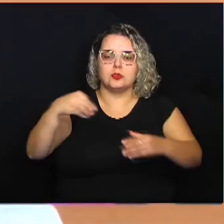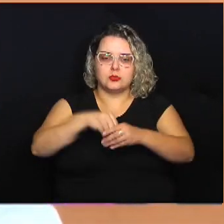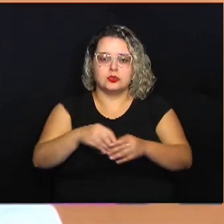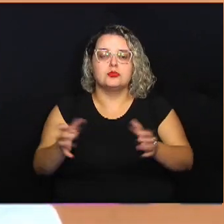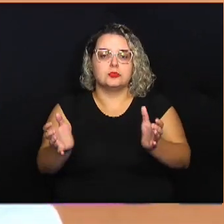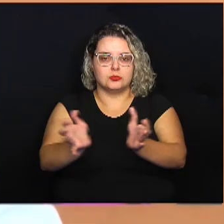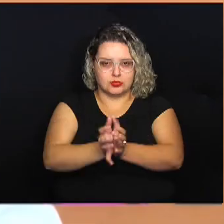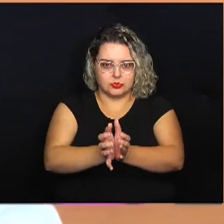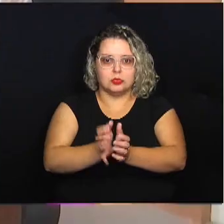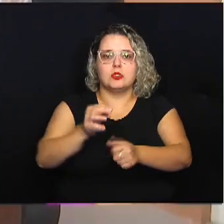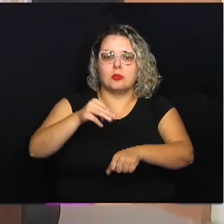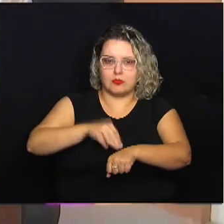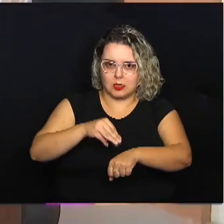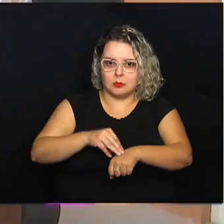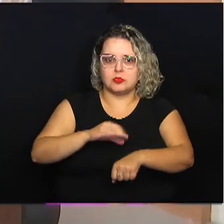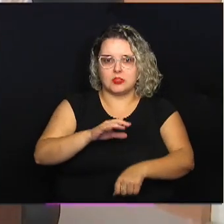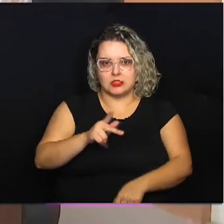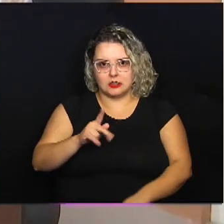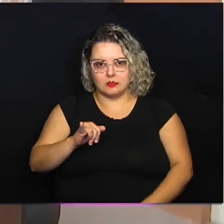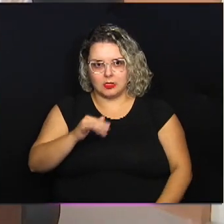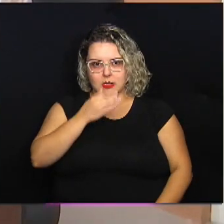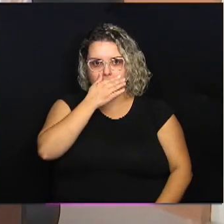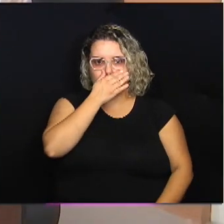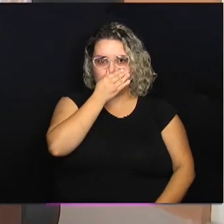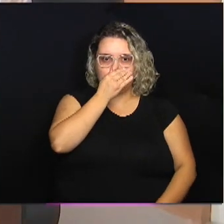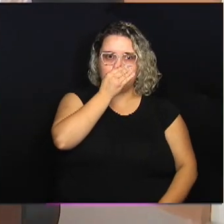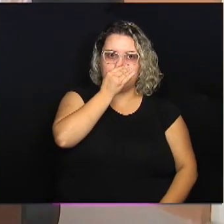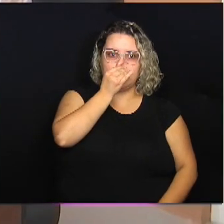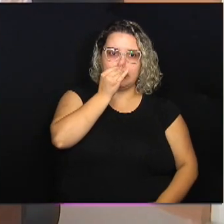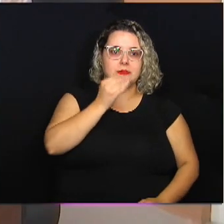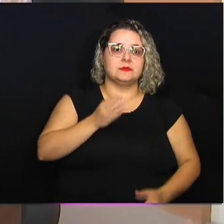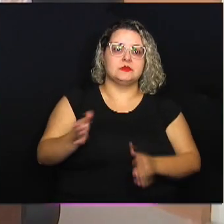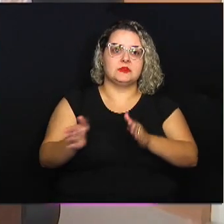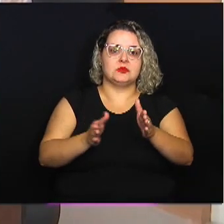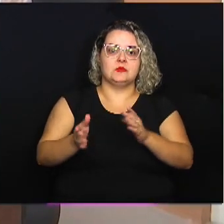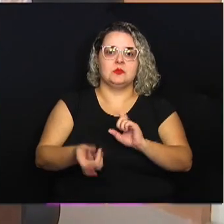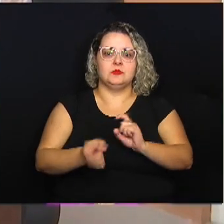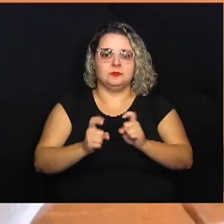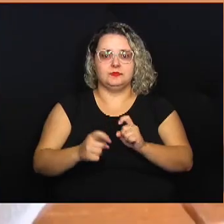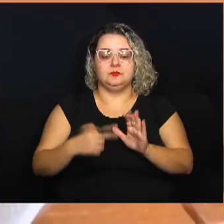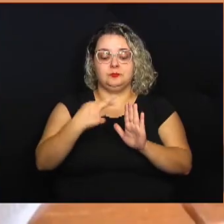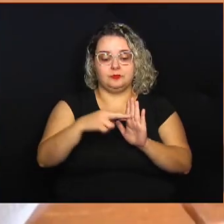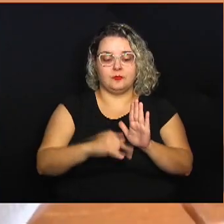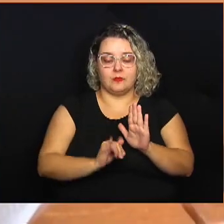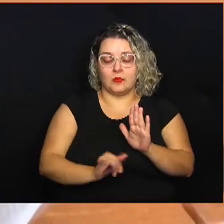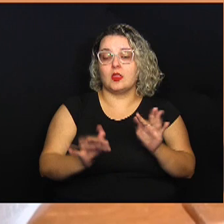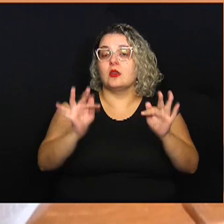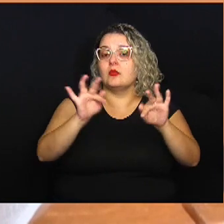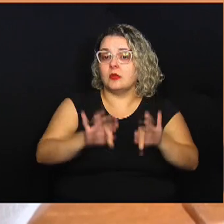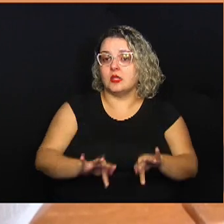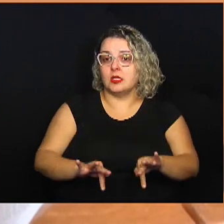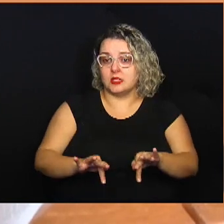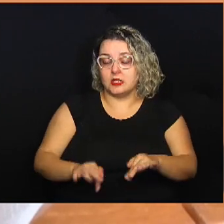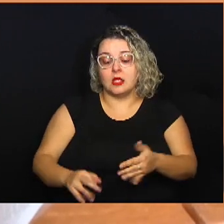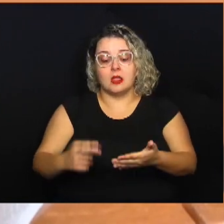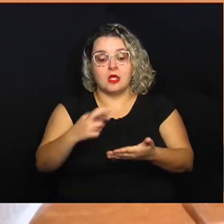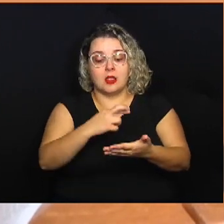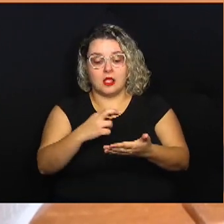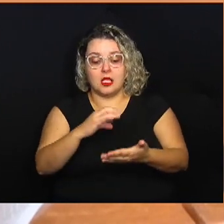Farmadic, membros da CPI. Durante a reunião, o relatório final da CPI antifascista foi